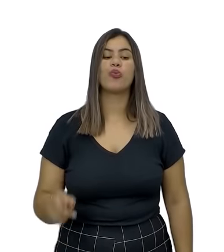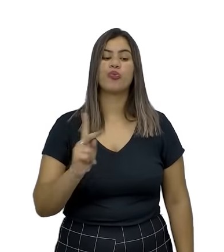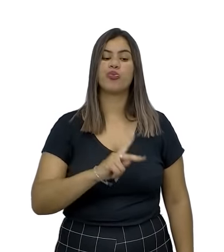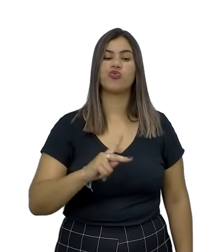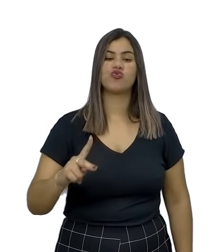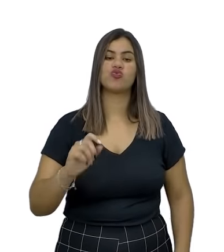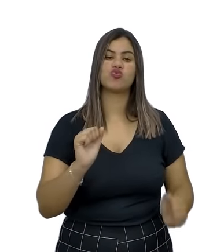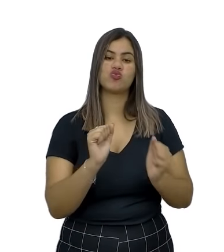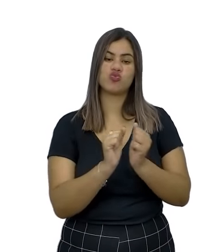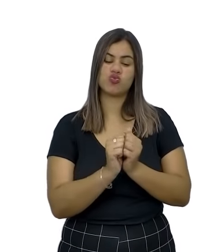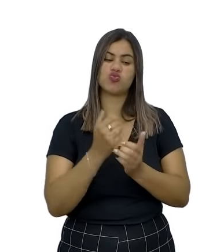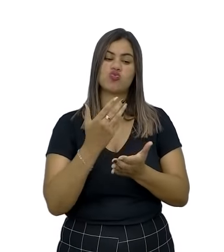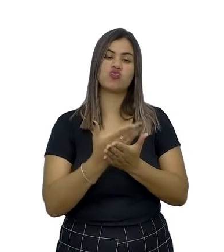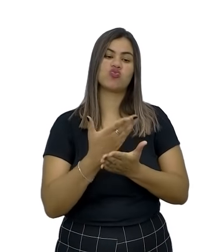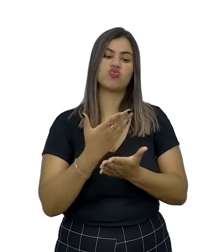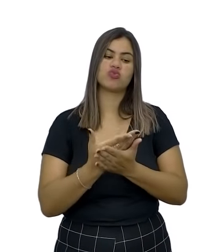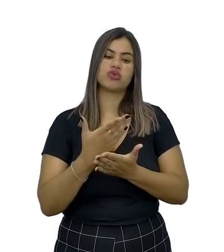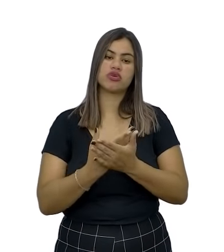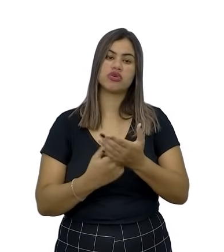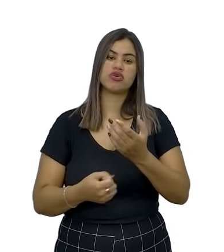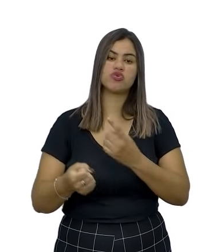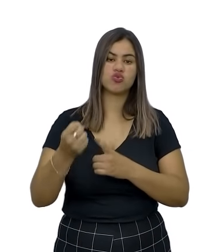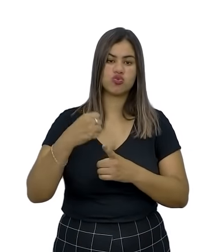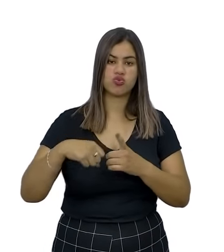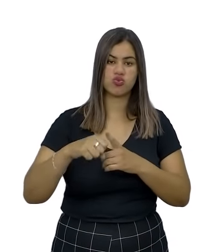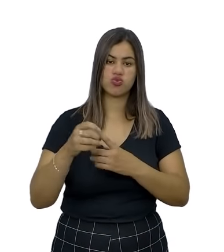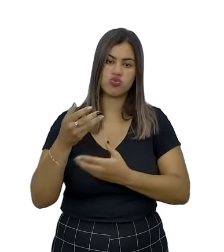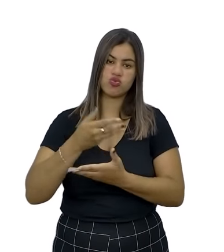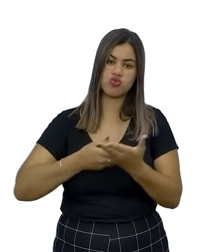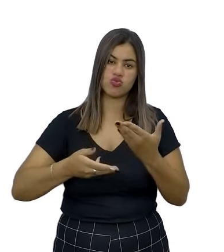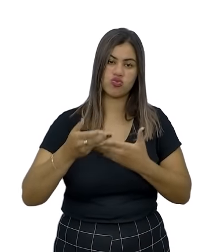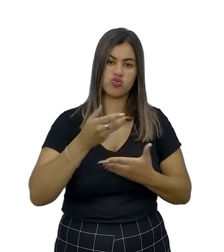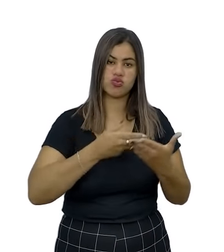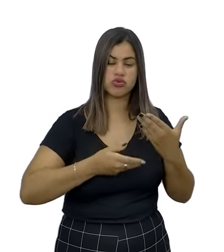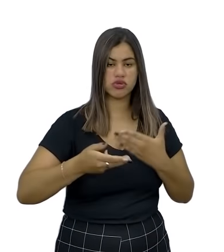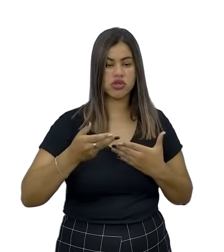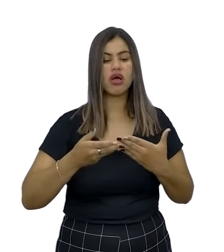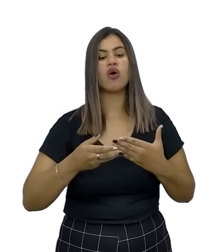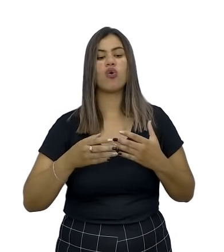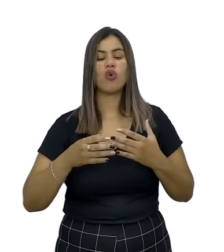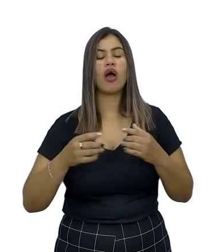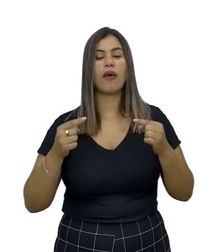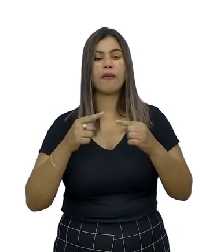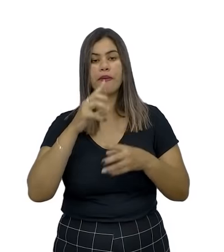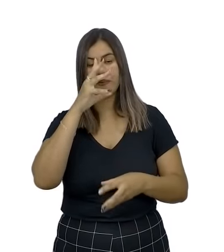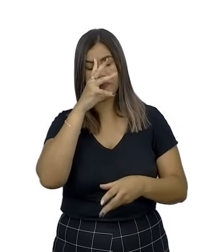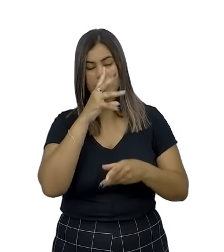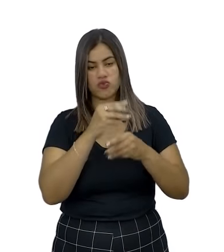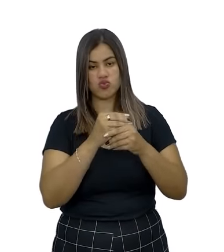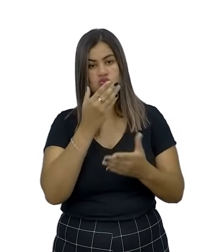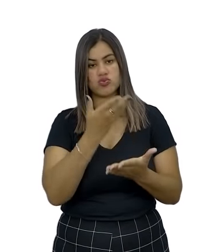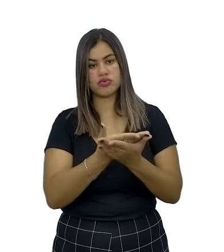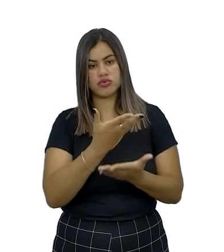uma socialização, uma esquematização do que foi visto em cada sequência